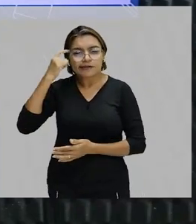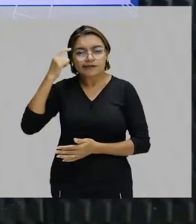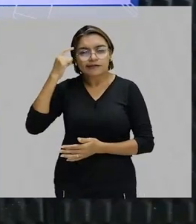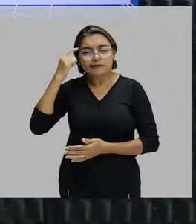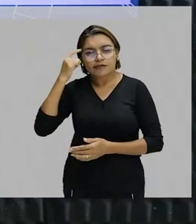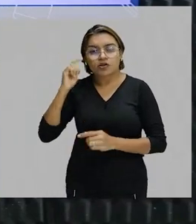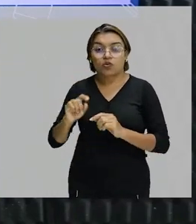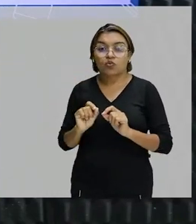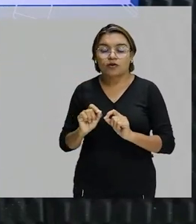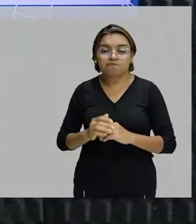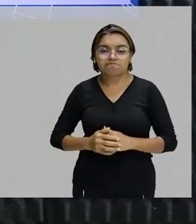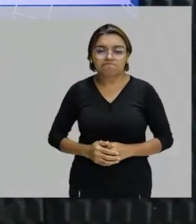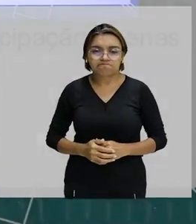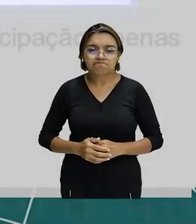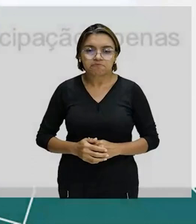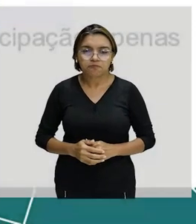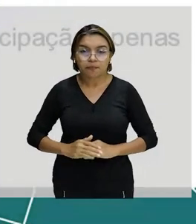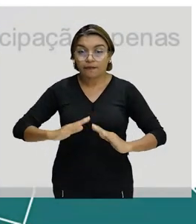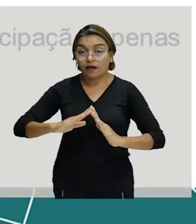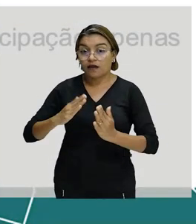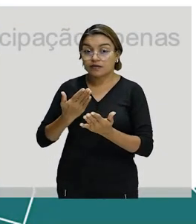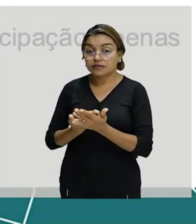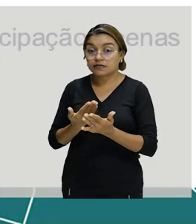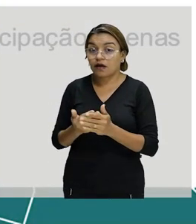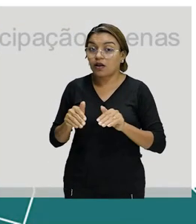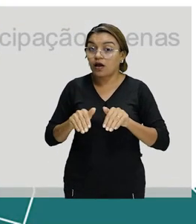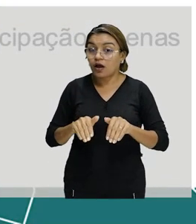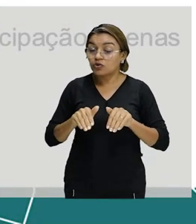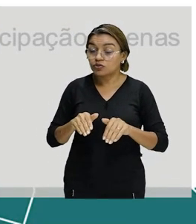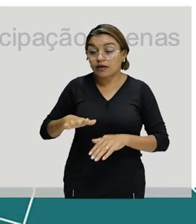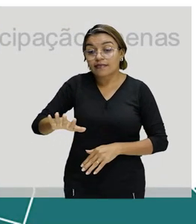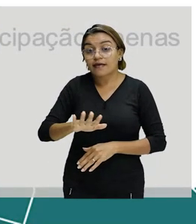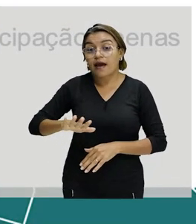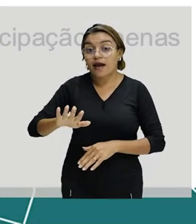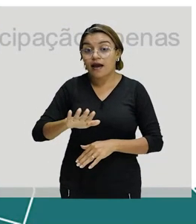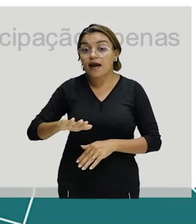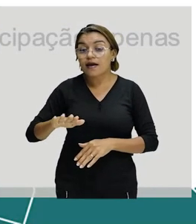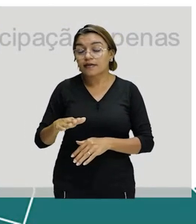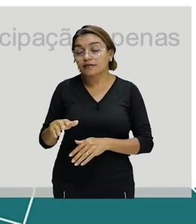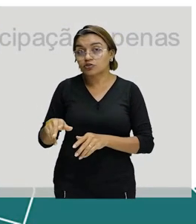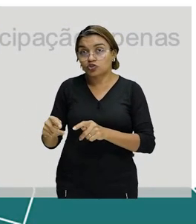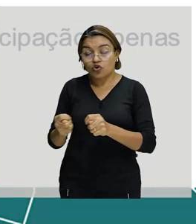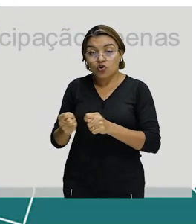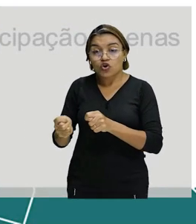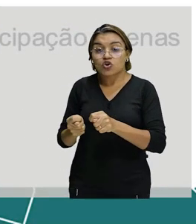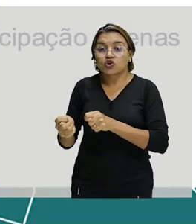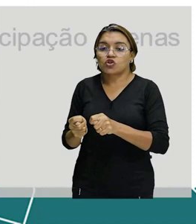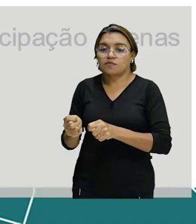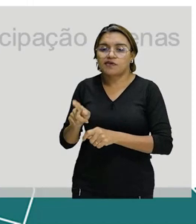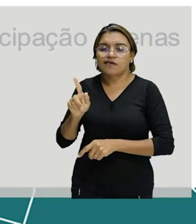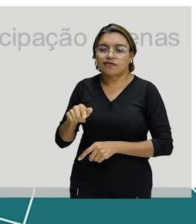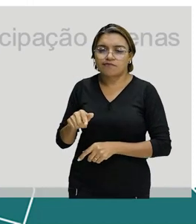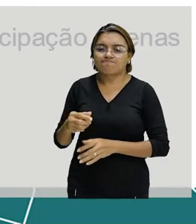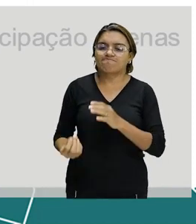lá da escola austríaca a escola austríaca de Economia muito famosa entre neoliberais é formada